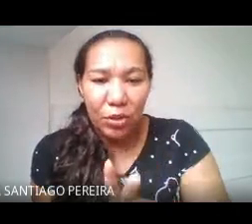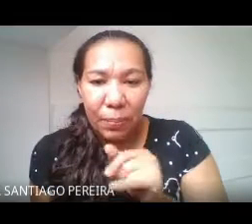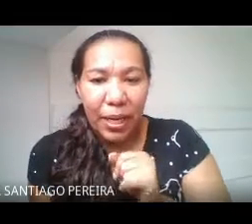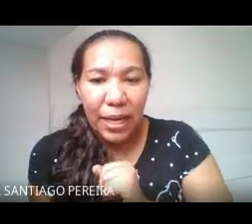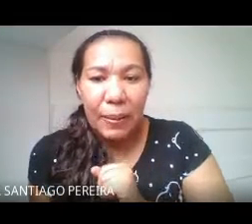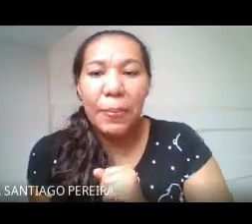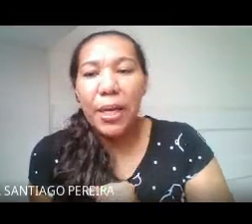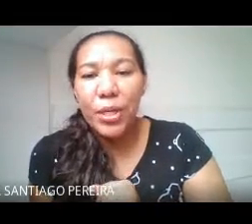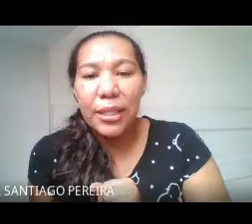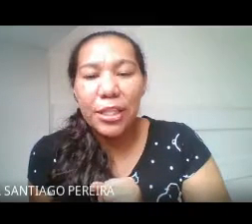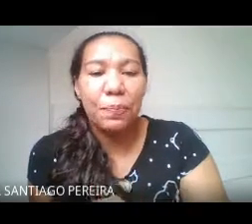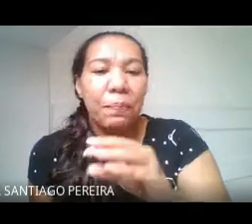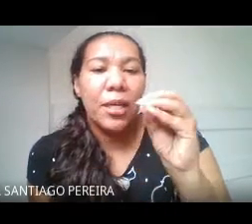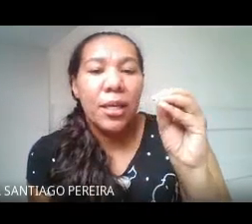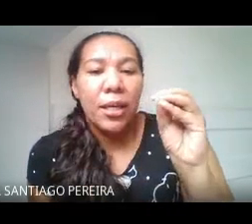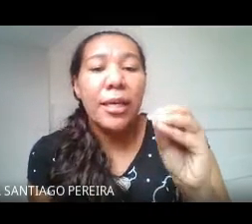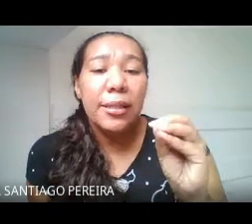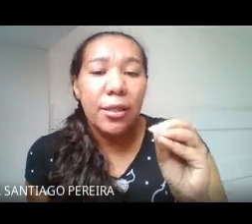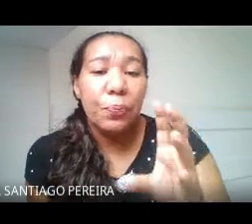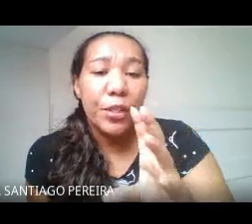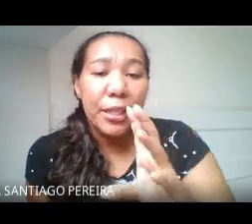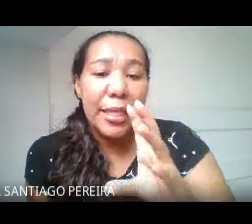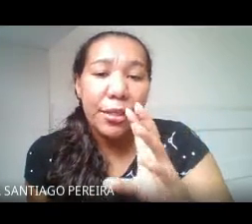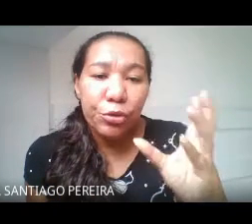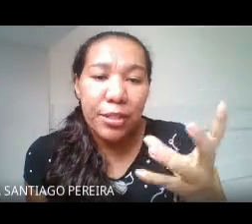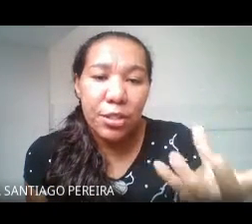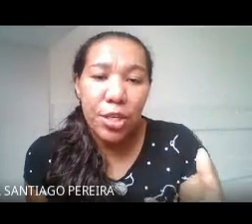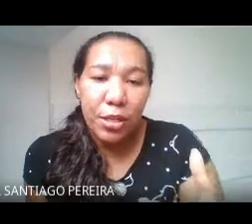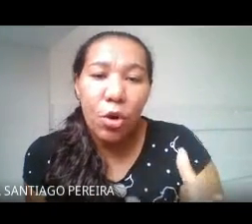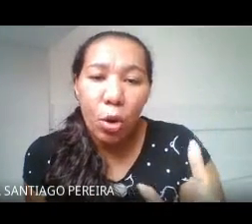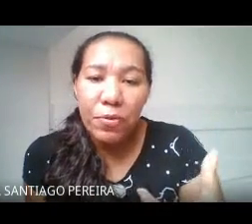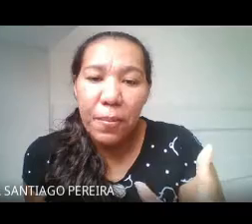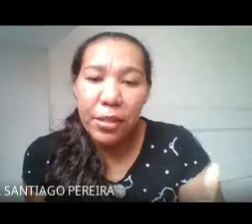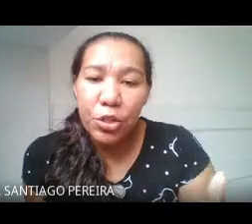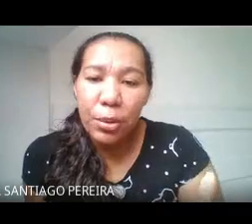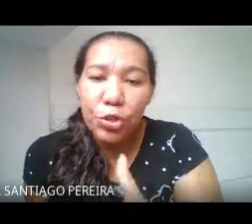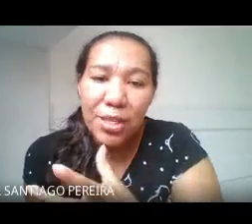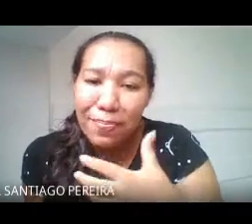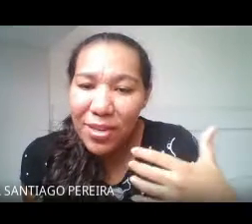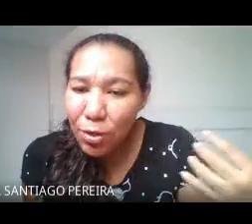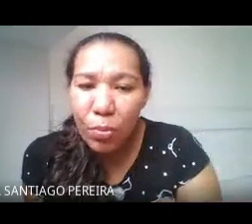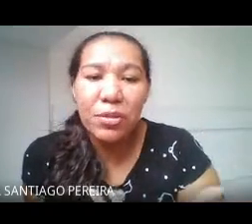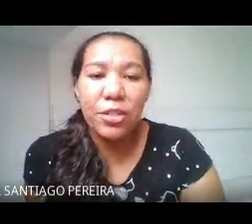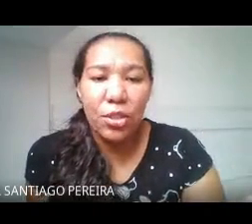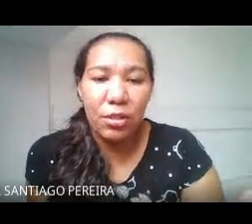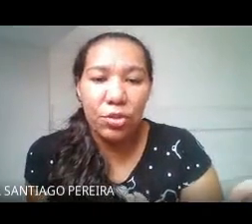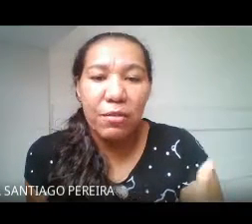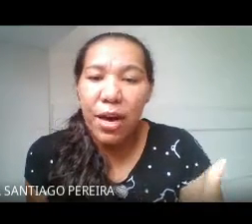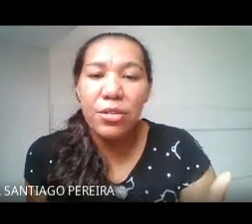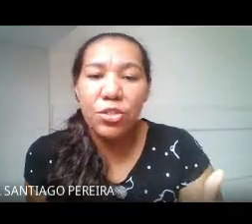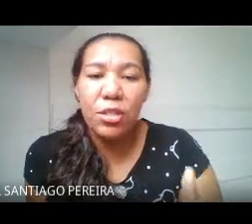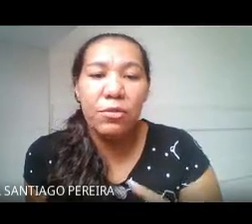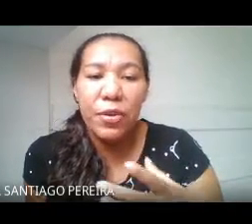E a gente volta para cá, para o inglês. Então, dentro desse gênero, obviamente, nós temos inúmeros